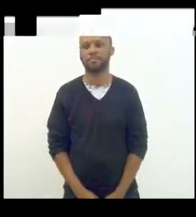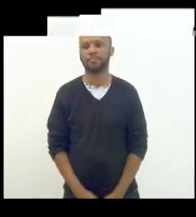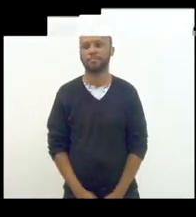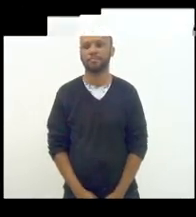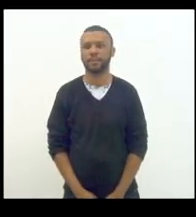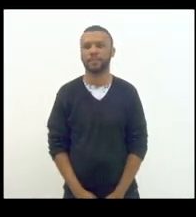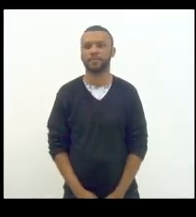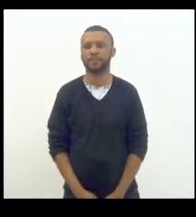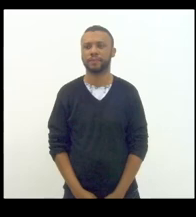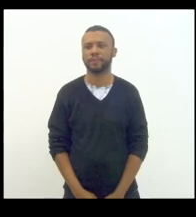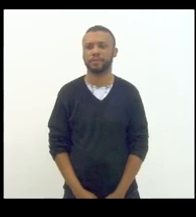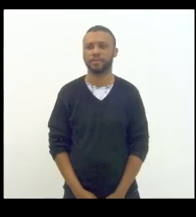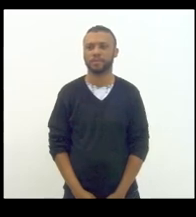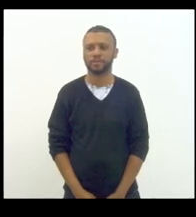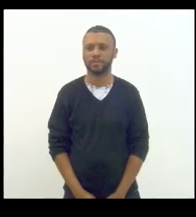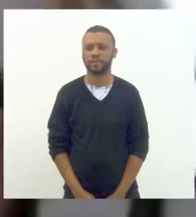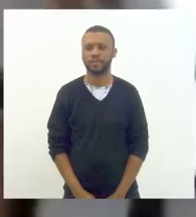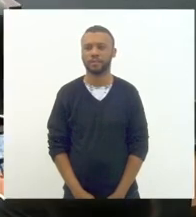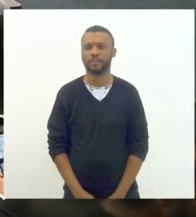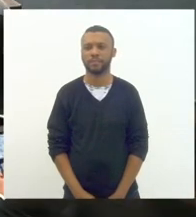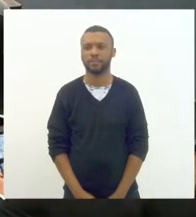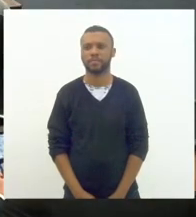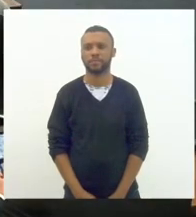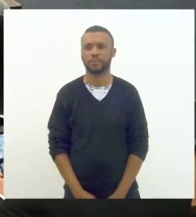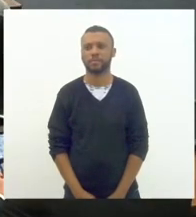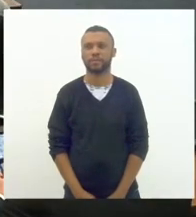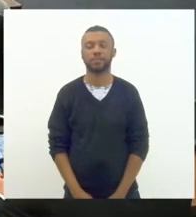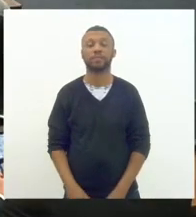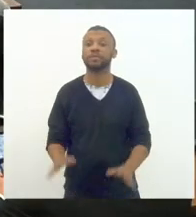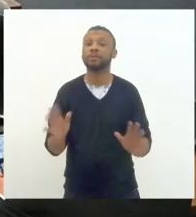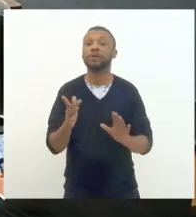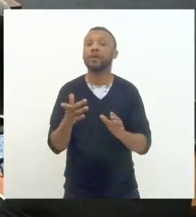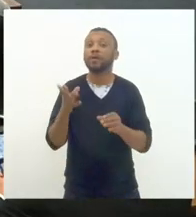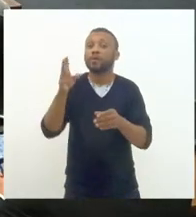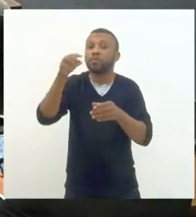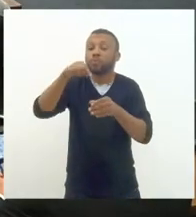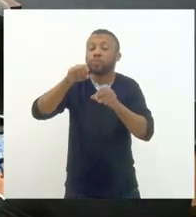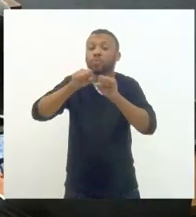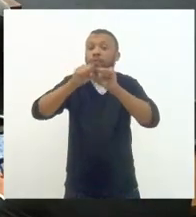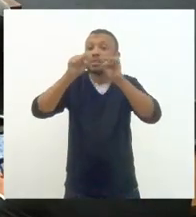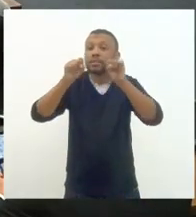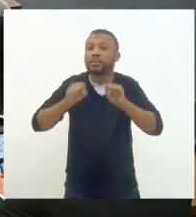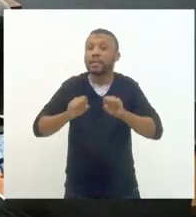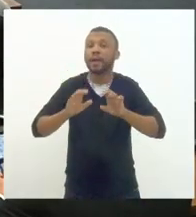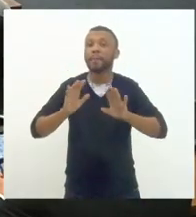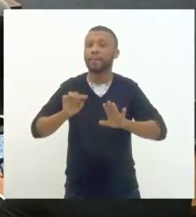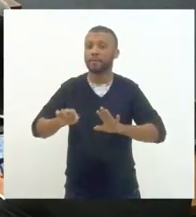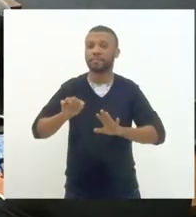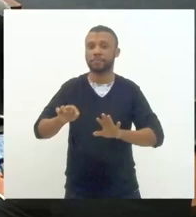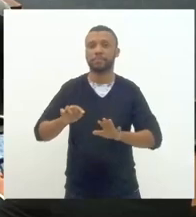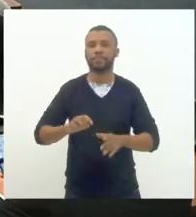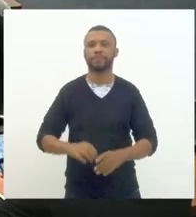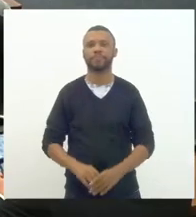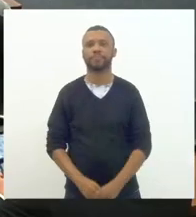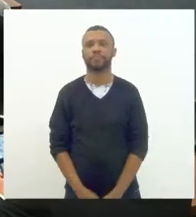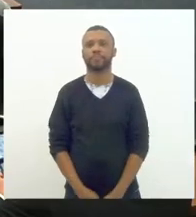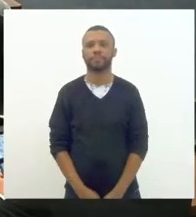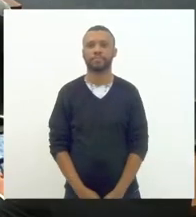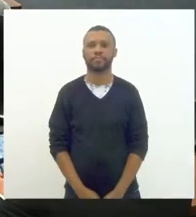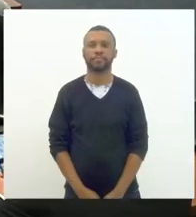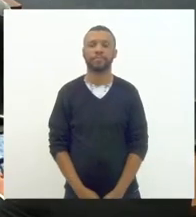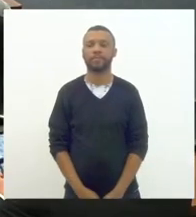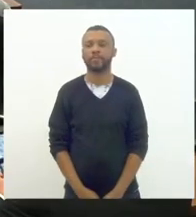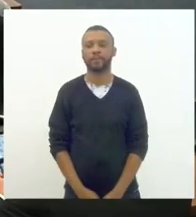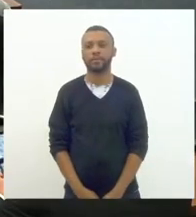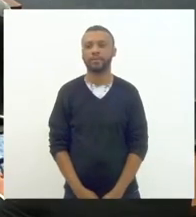Voto com o líder, do nosso líder. Tem que votar no sistema, deputado Samuel. Ah, mas eu